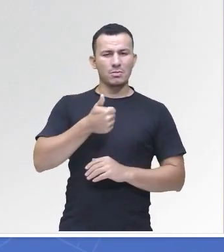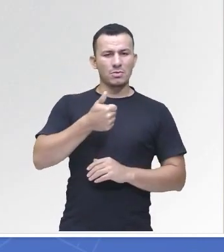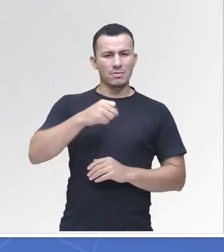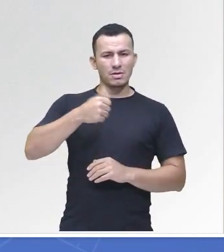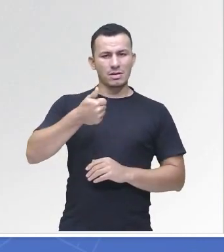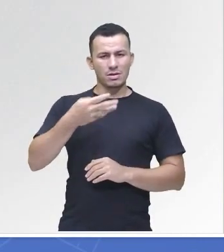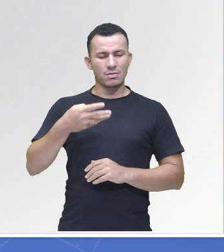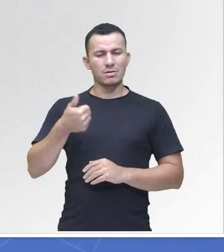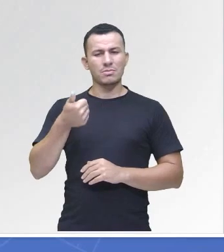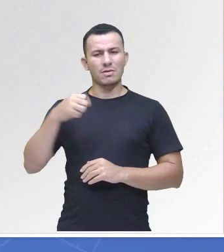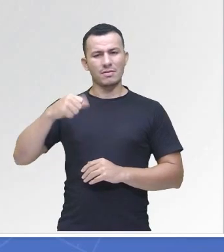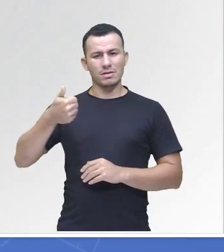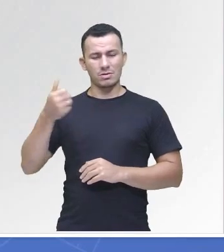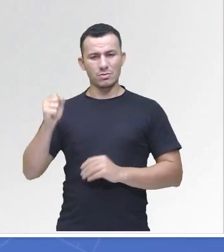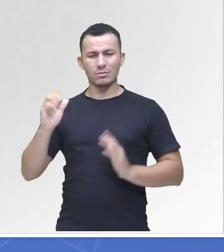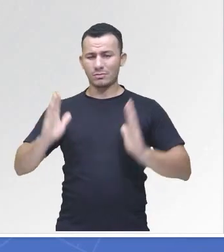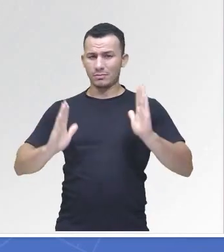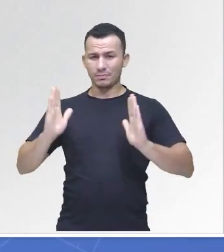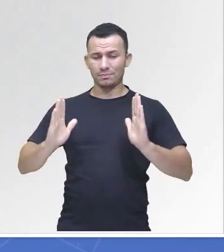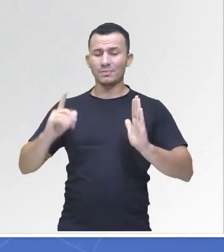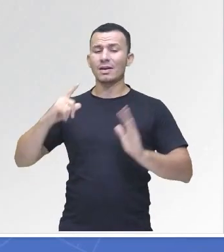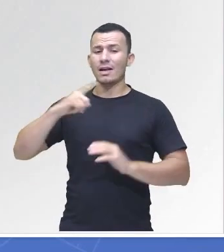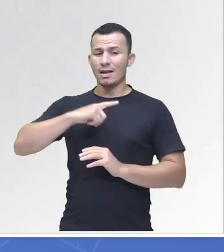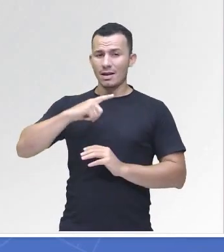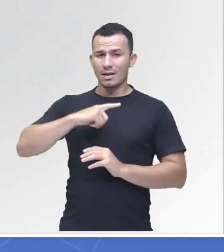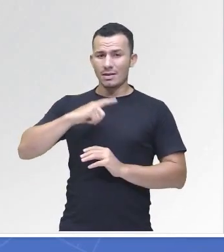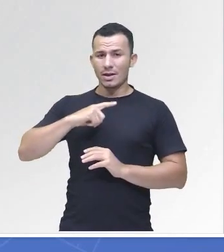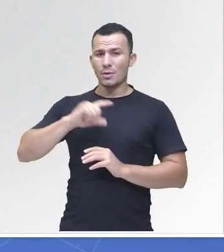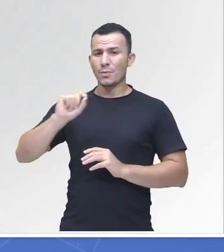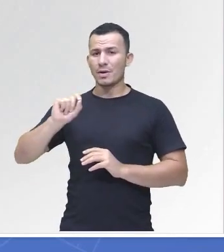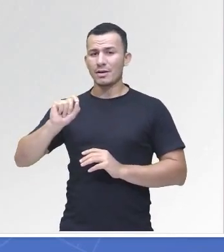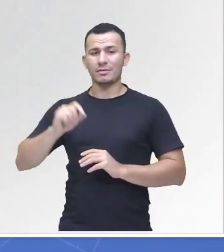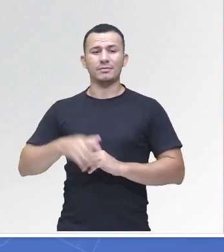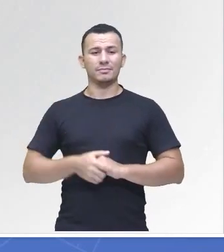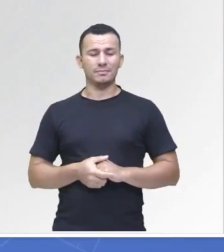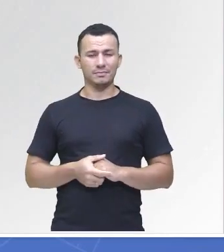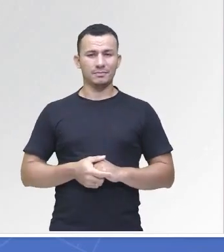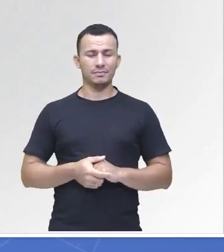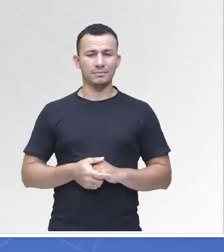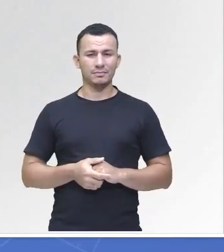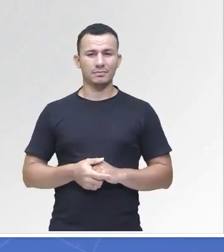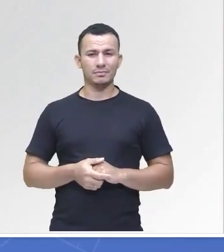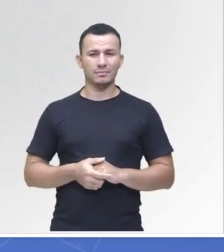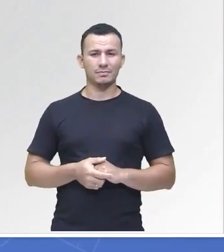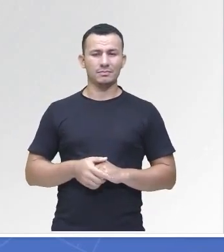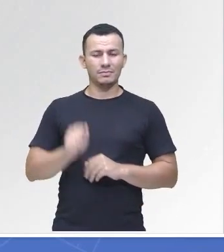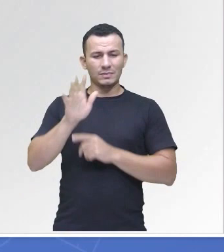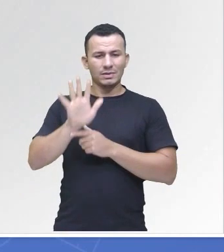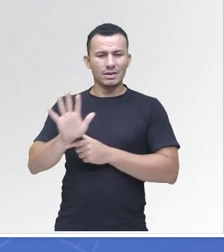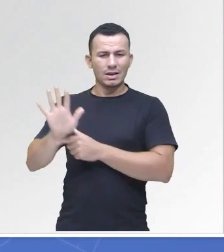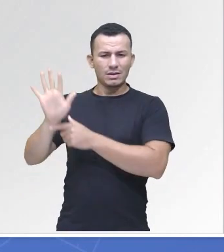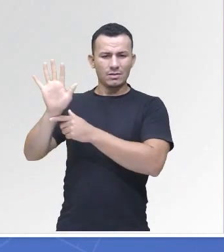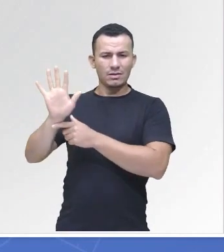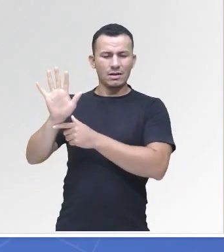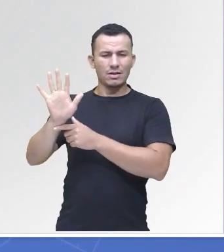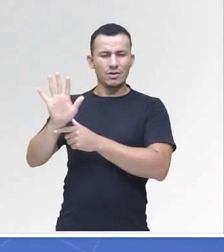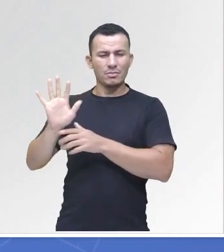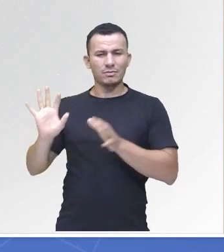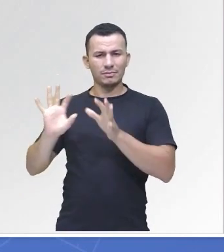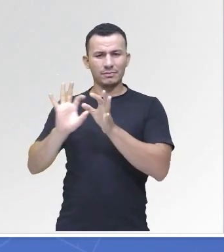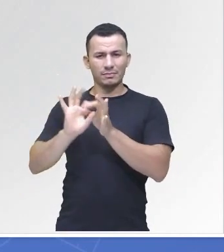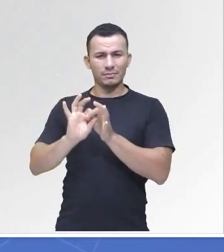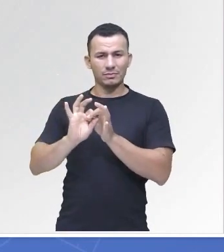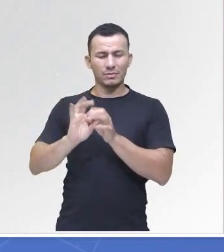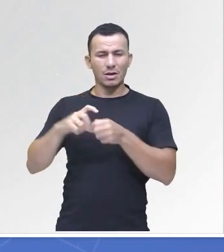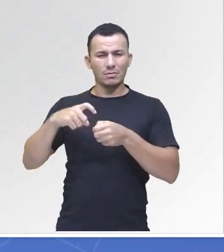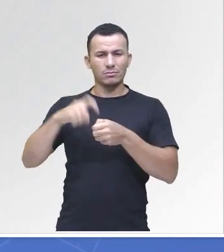1914-1918, destacamos vamos ver aí, nacionalismo eslavo aliado à